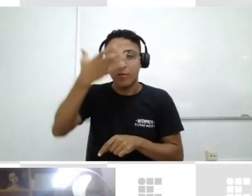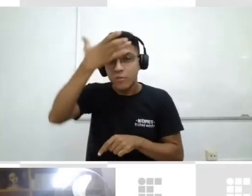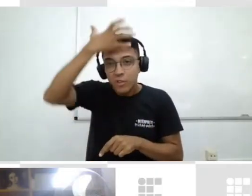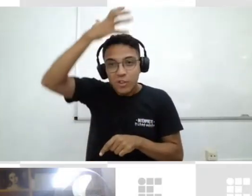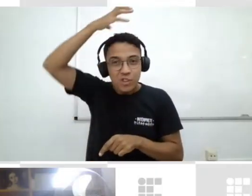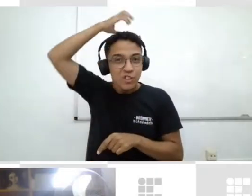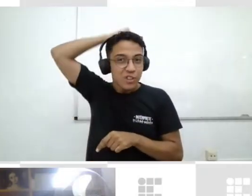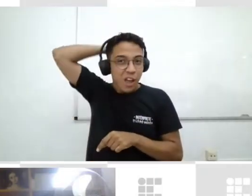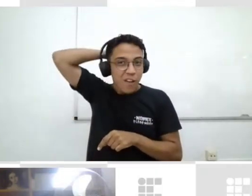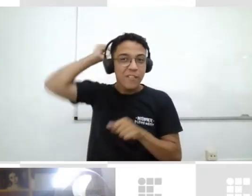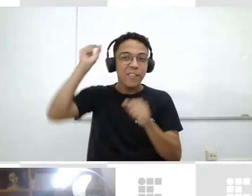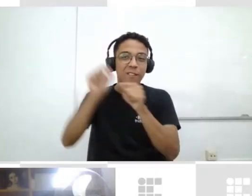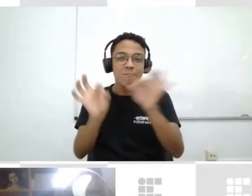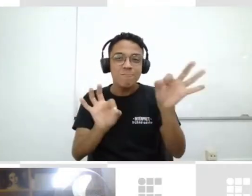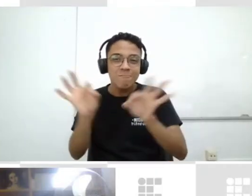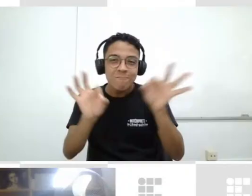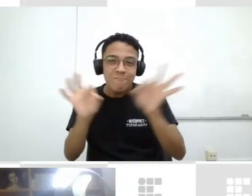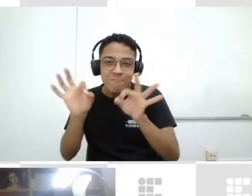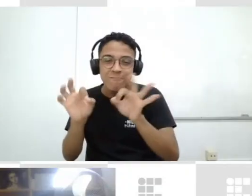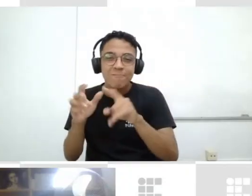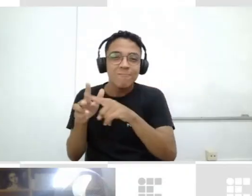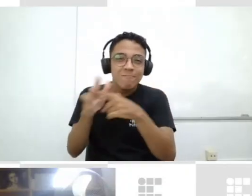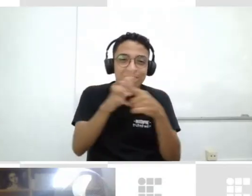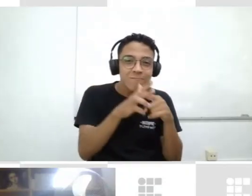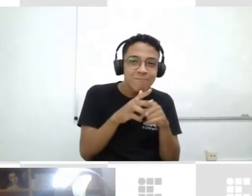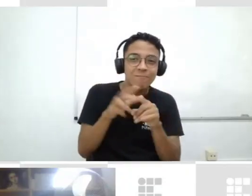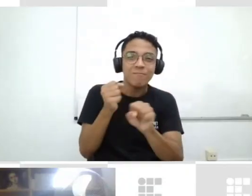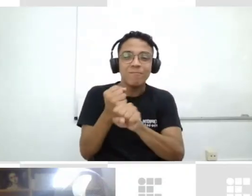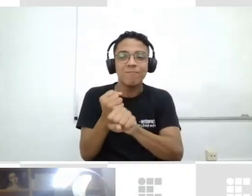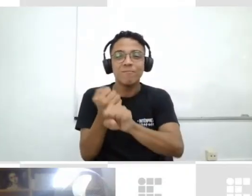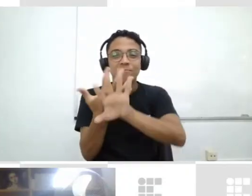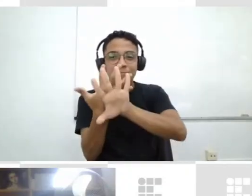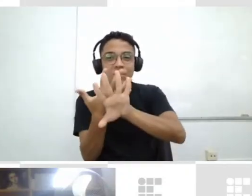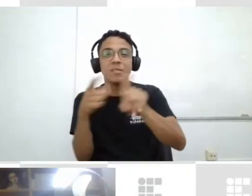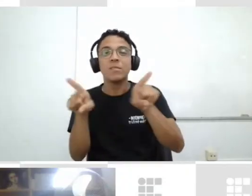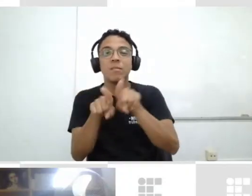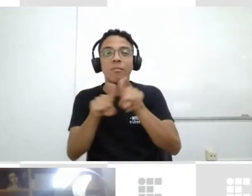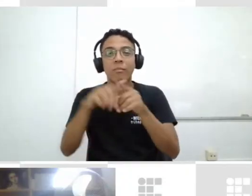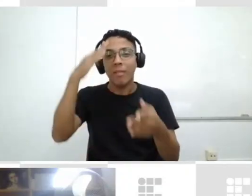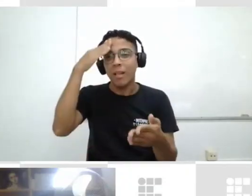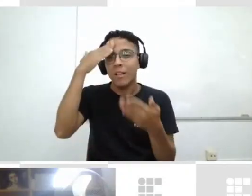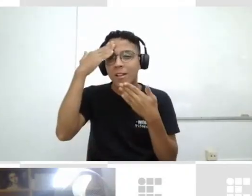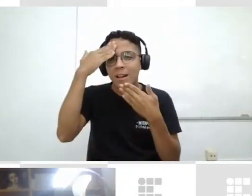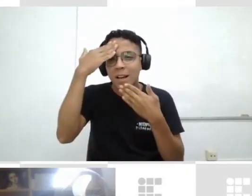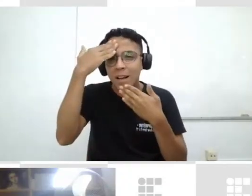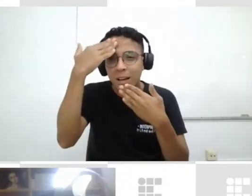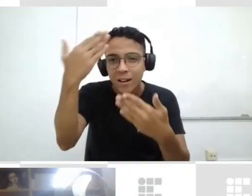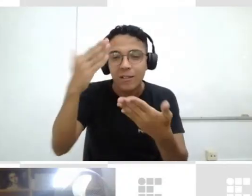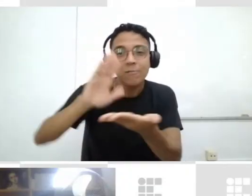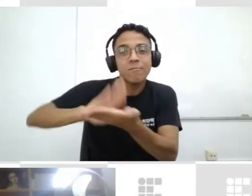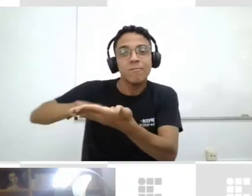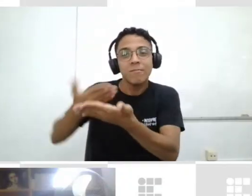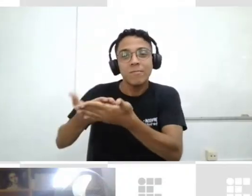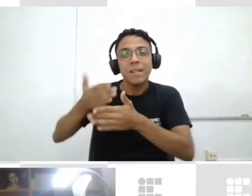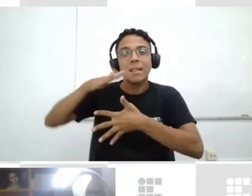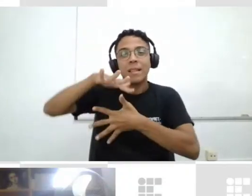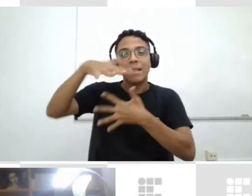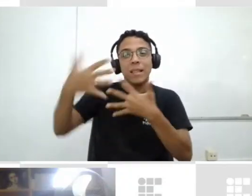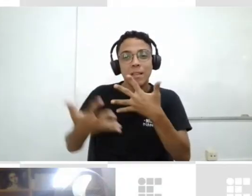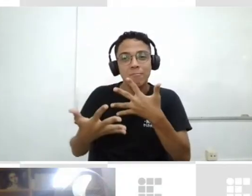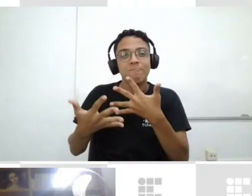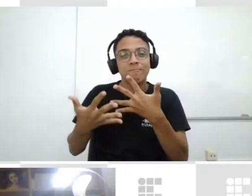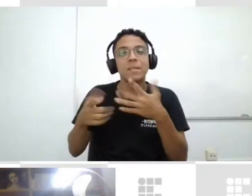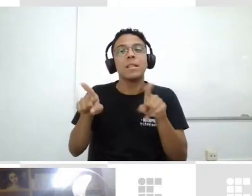Jefferson não tem transmissão, né? E agradecer aos nossos e nossas colegas intérpretes de Libras que